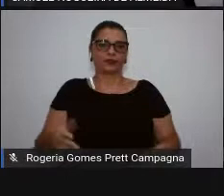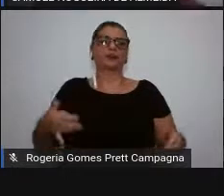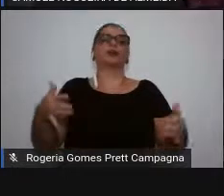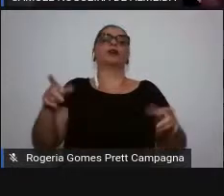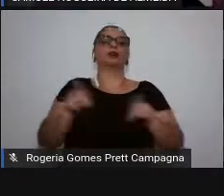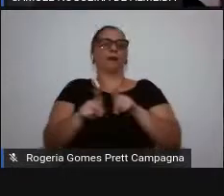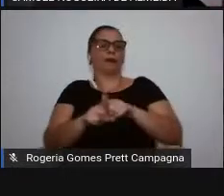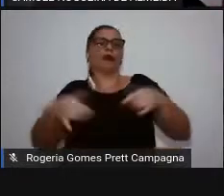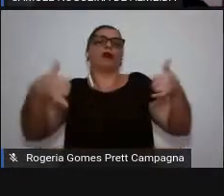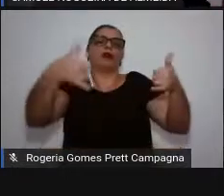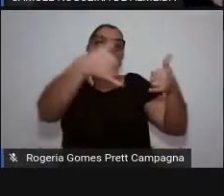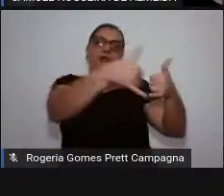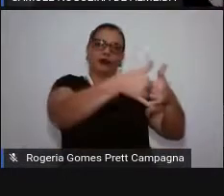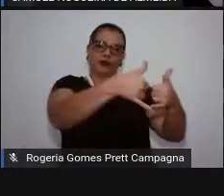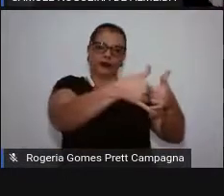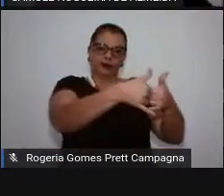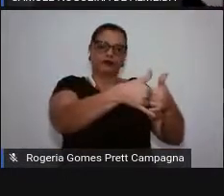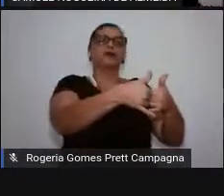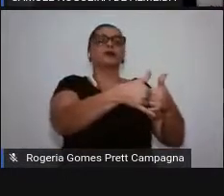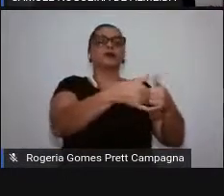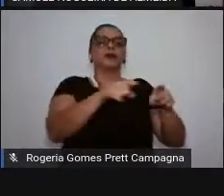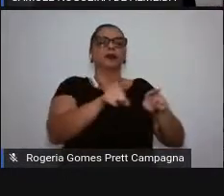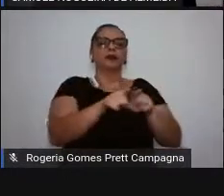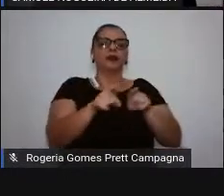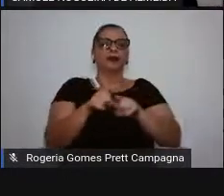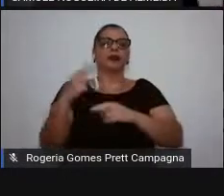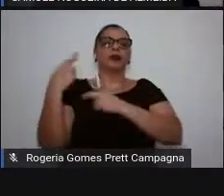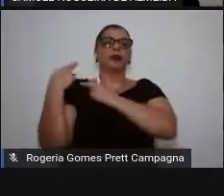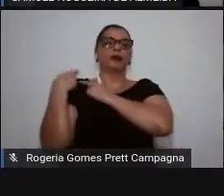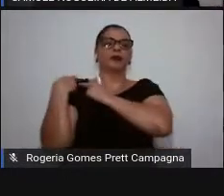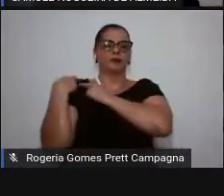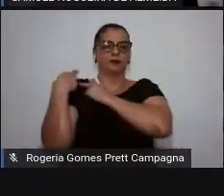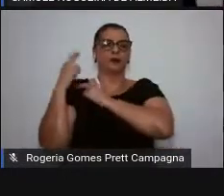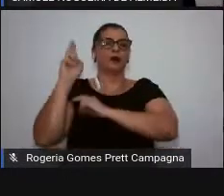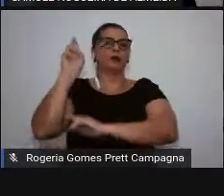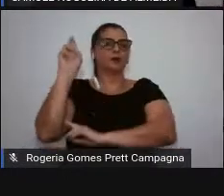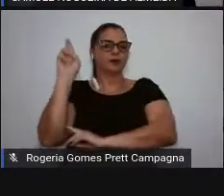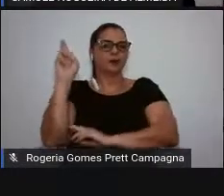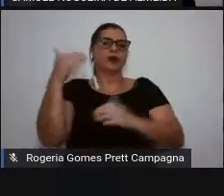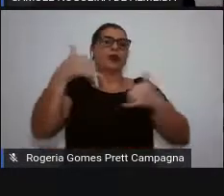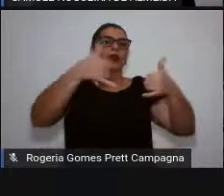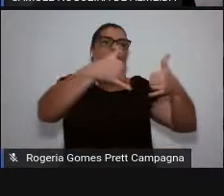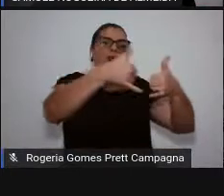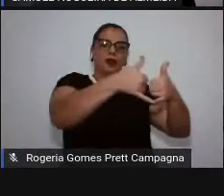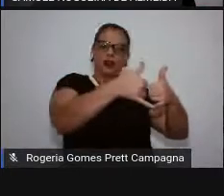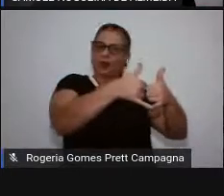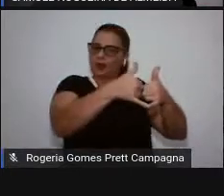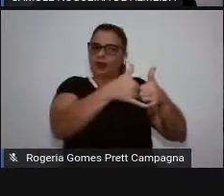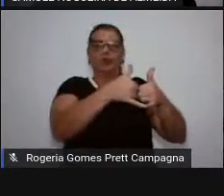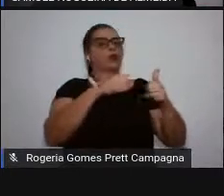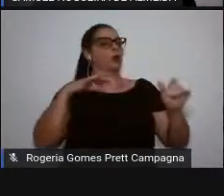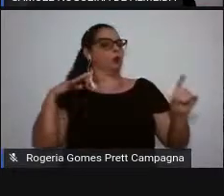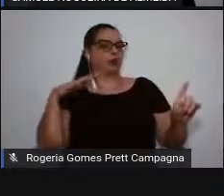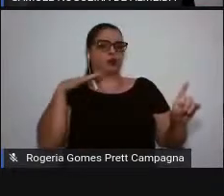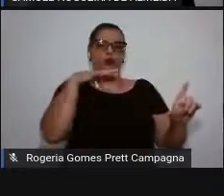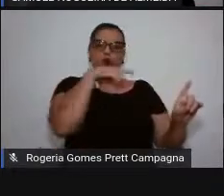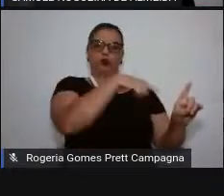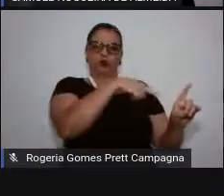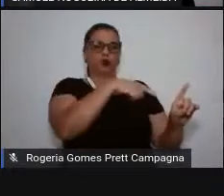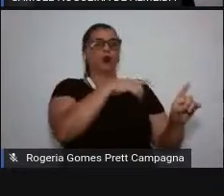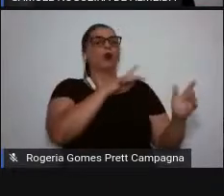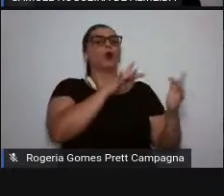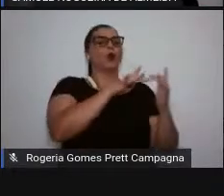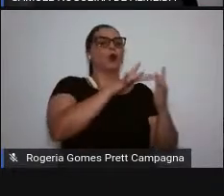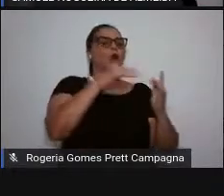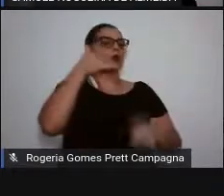ele, o representante liga, ou seja, você ataca de todas as maneiras. Então eu falo, o contato é o quê? Por